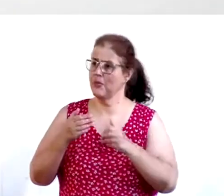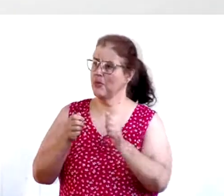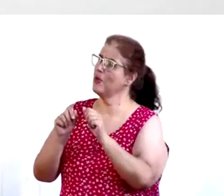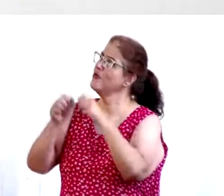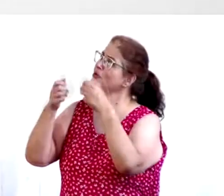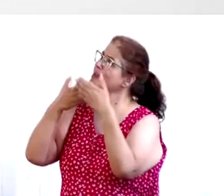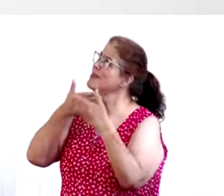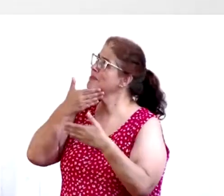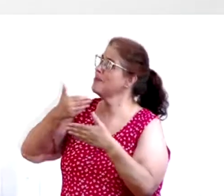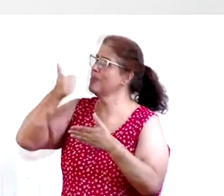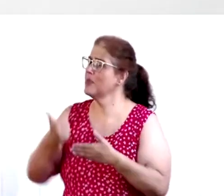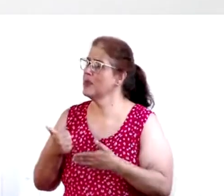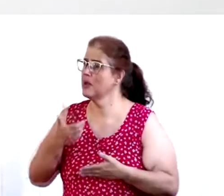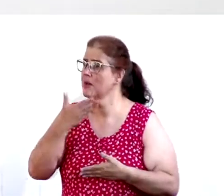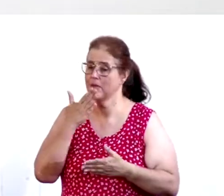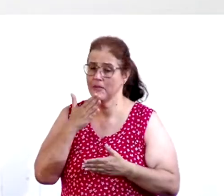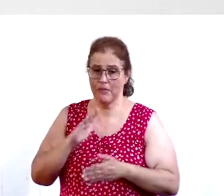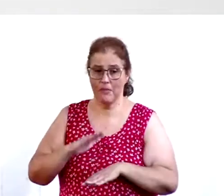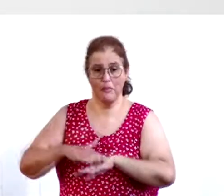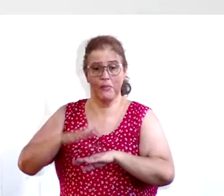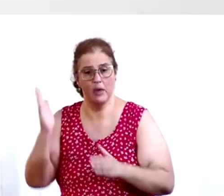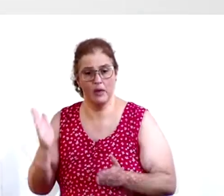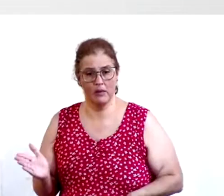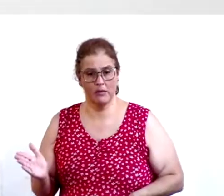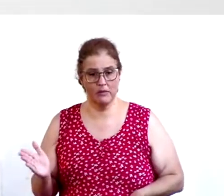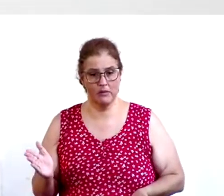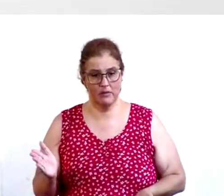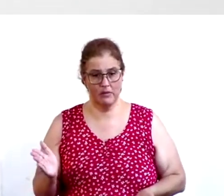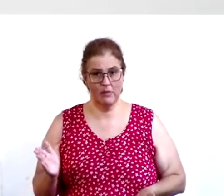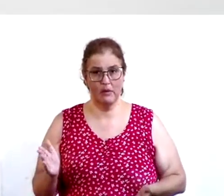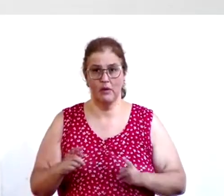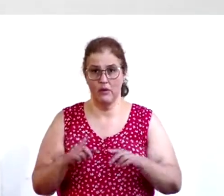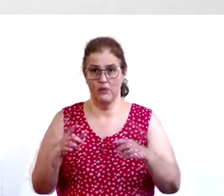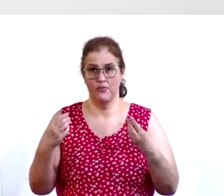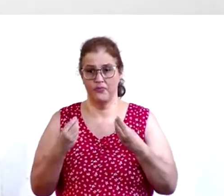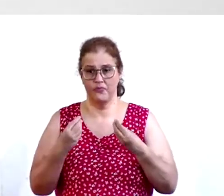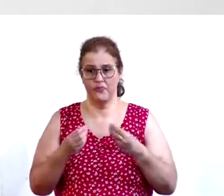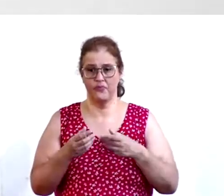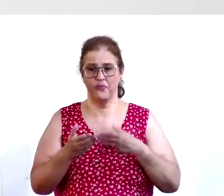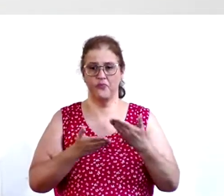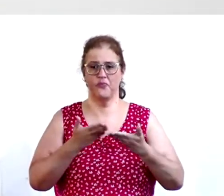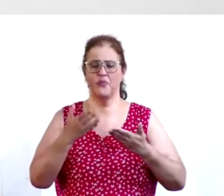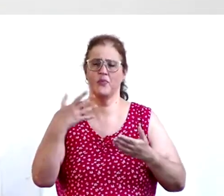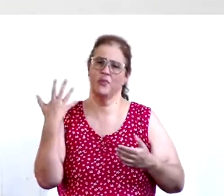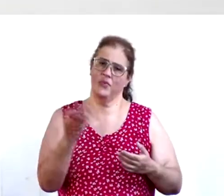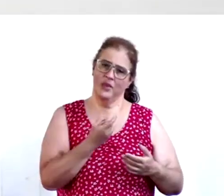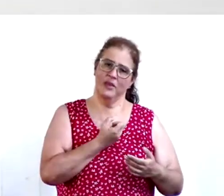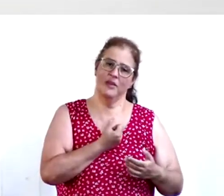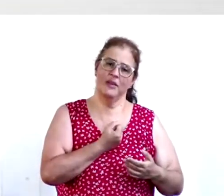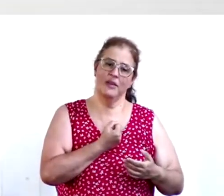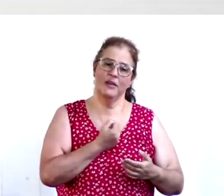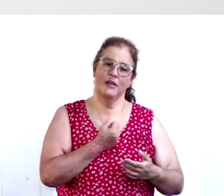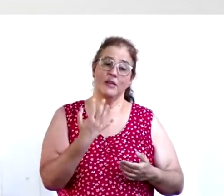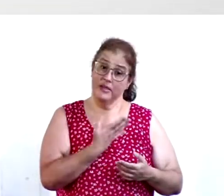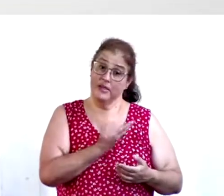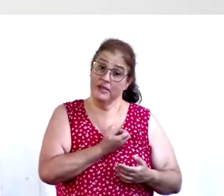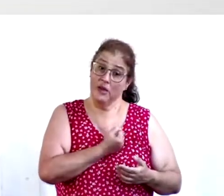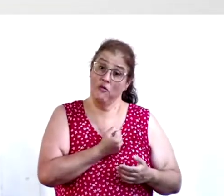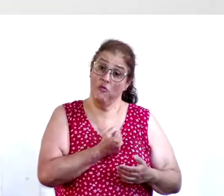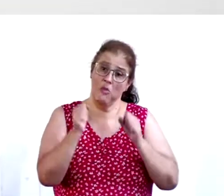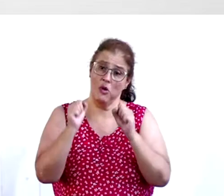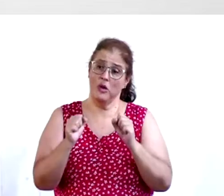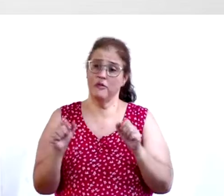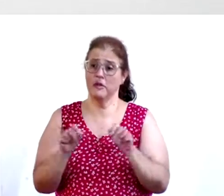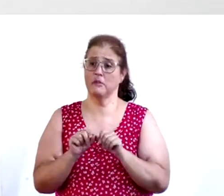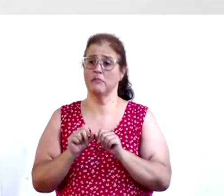mais? Talvez eu não tenha feito tanto quanto se poderia, tanto quanto um salvo poderia fazer. Ok, essa é uma